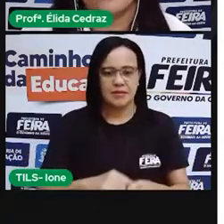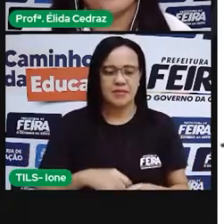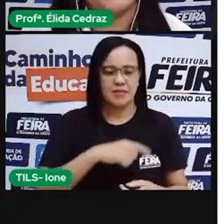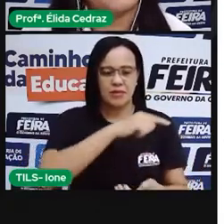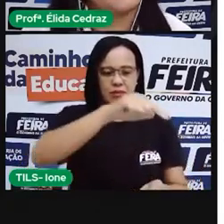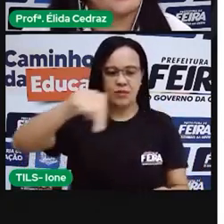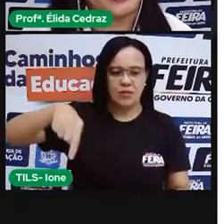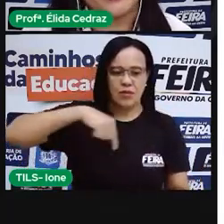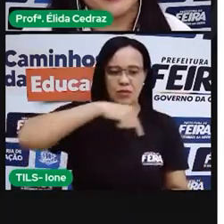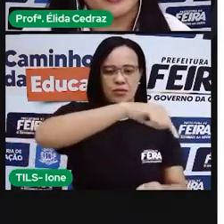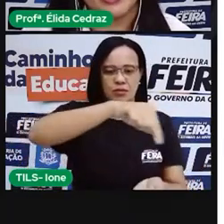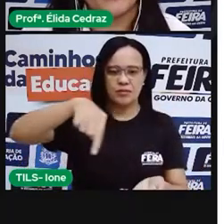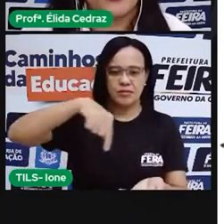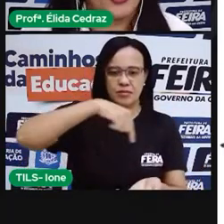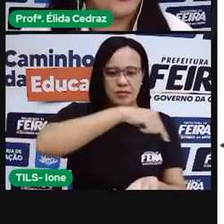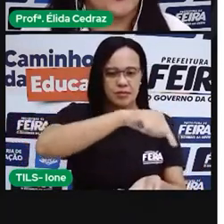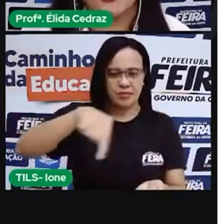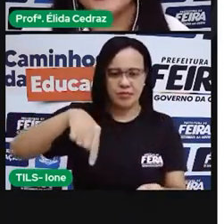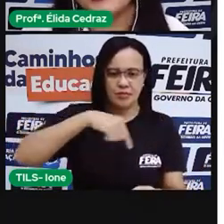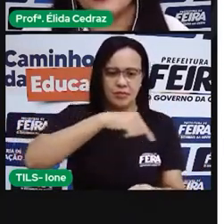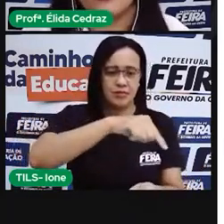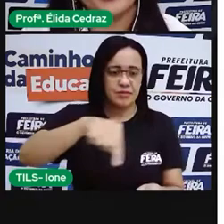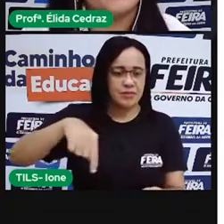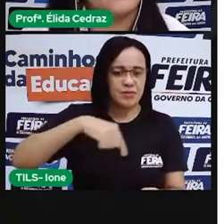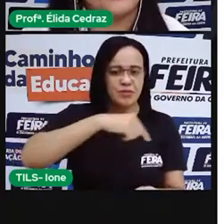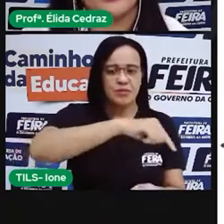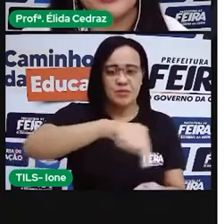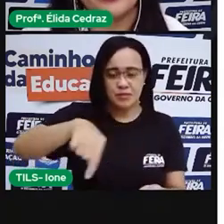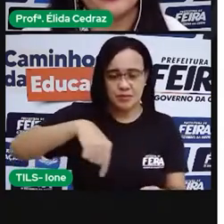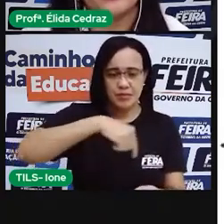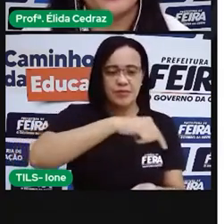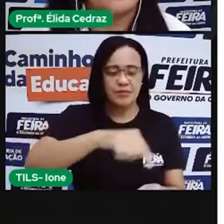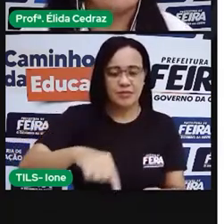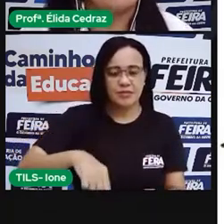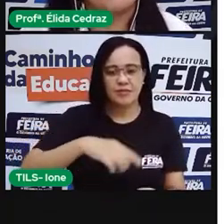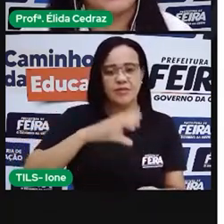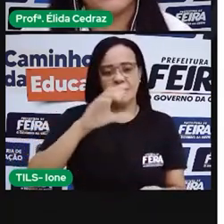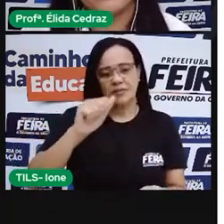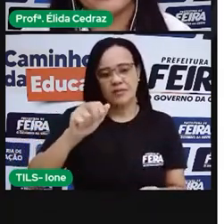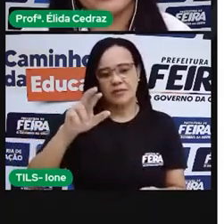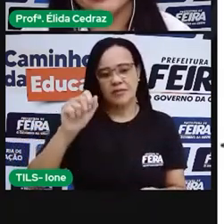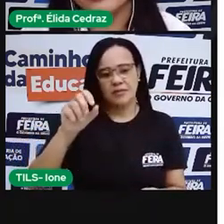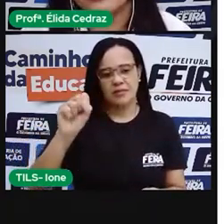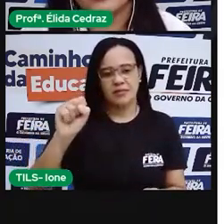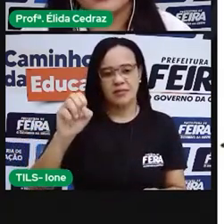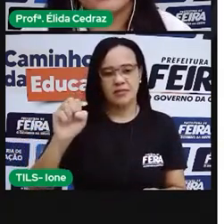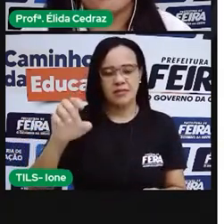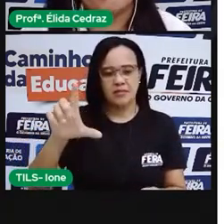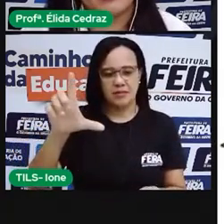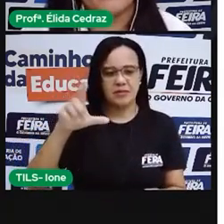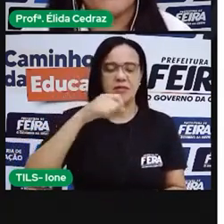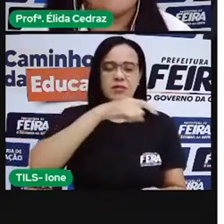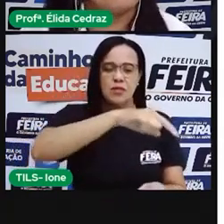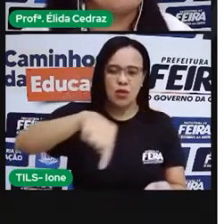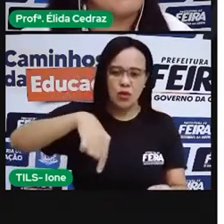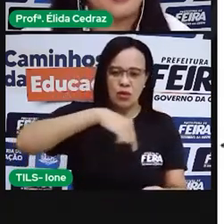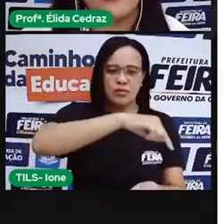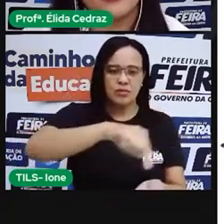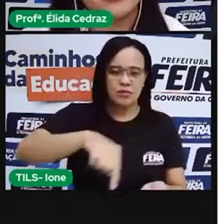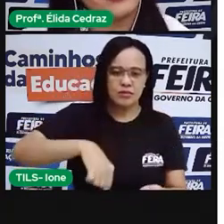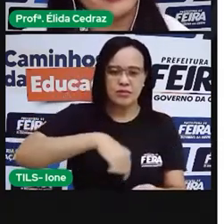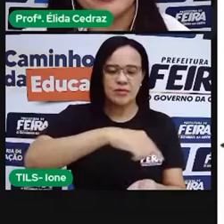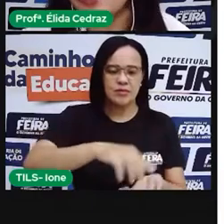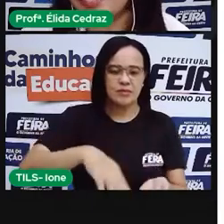Roda, roda, carrossel, roda, roda, rodador. Vai rodando, dando mel,